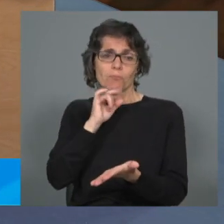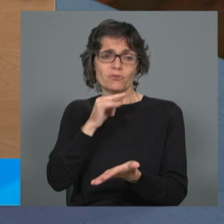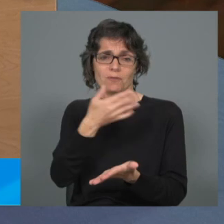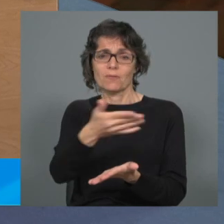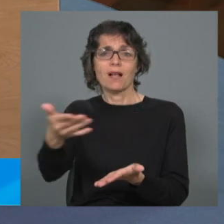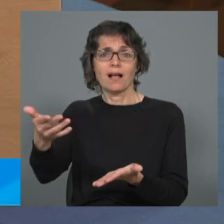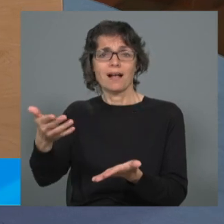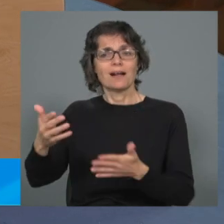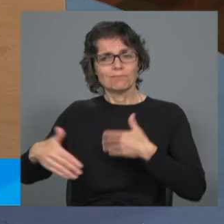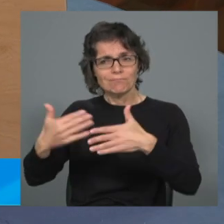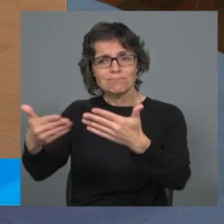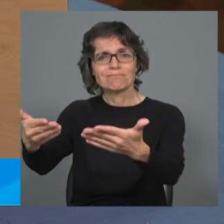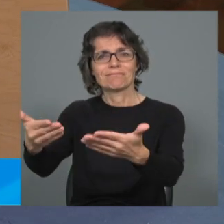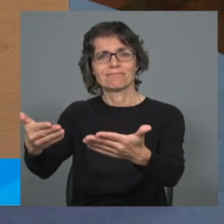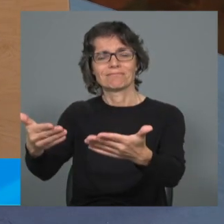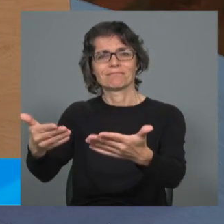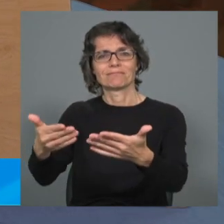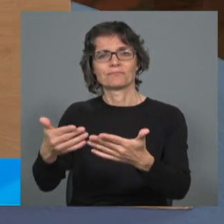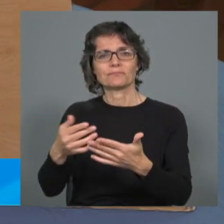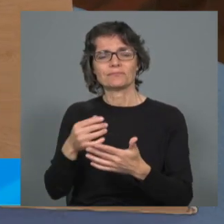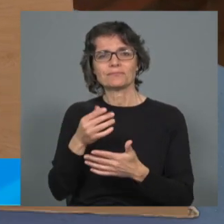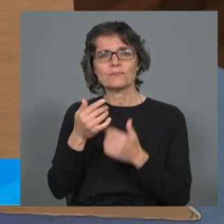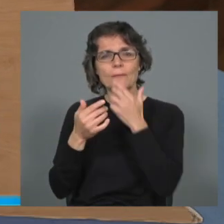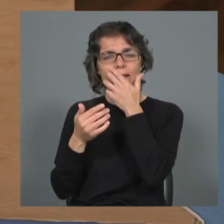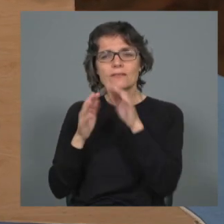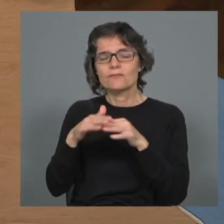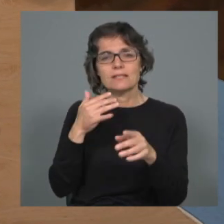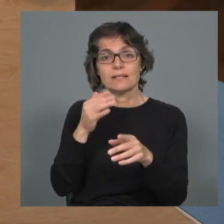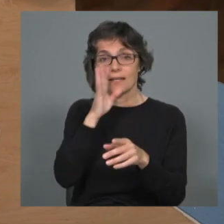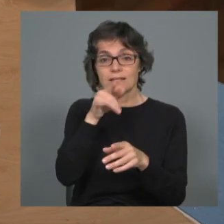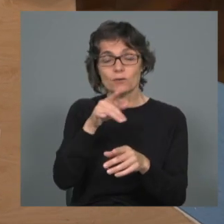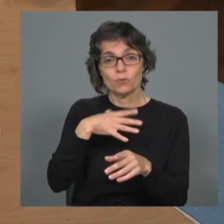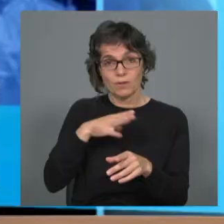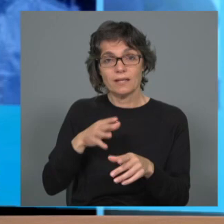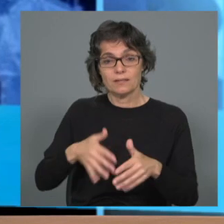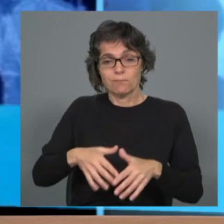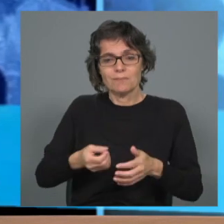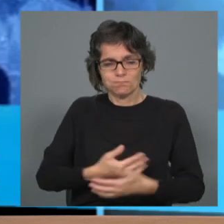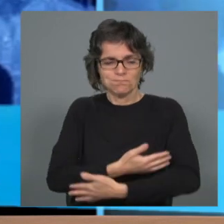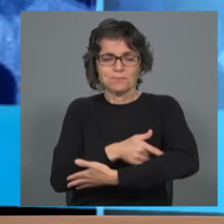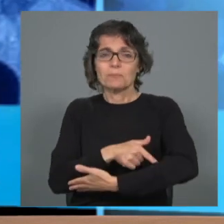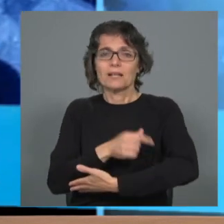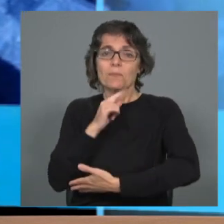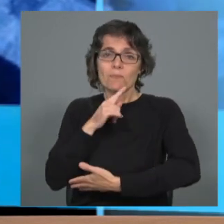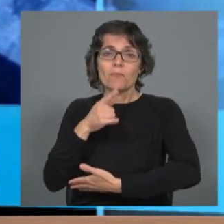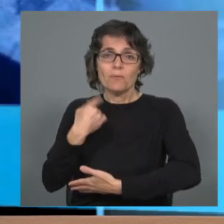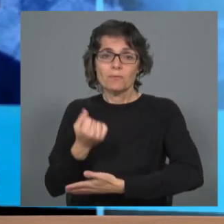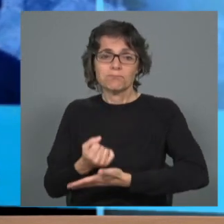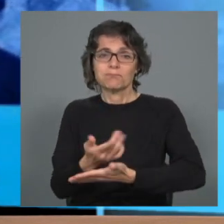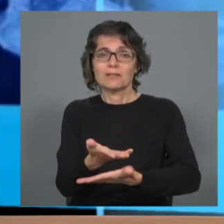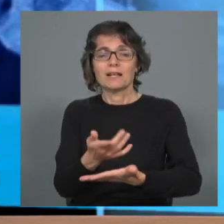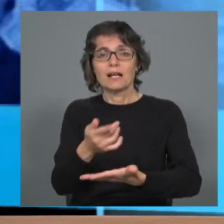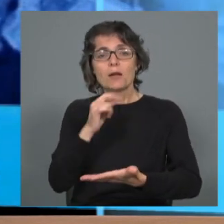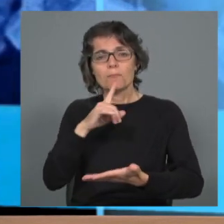há muitas mães que, tomando esta decisão e tendo este bebê, acabam por ser